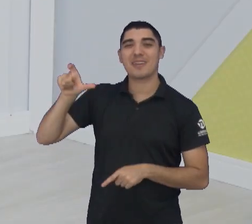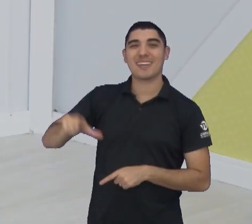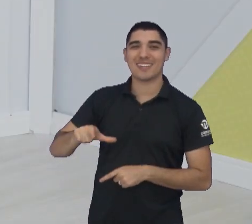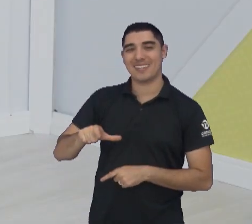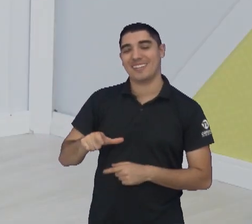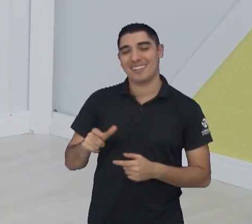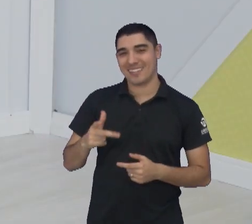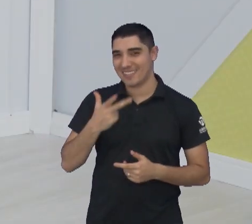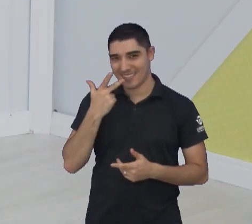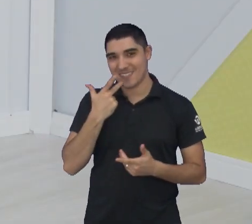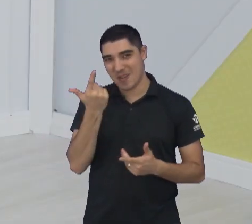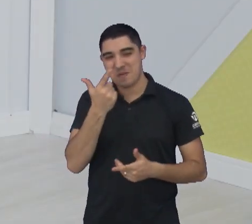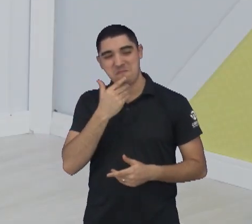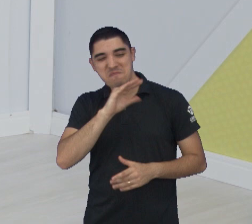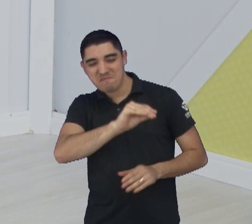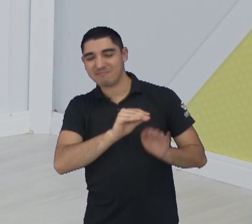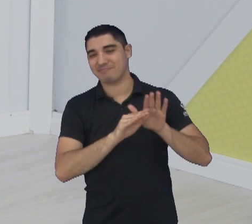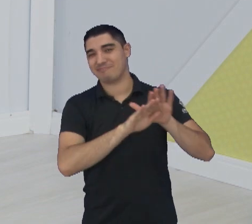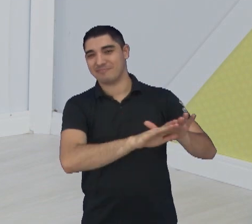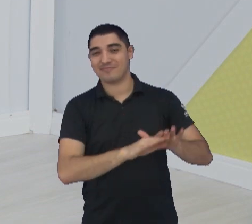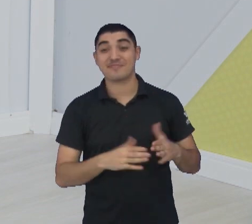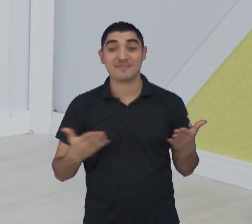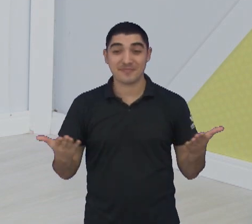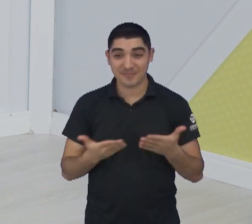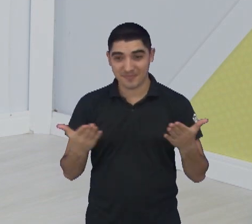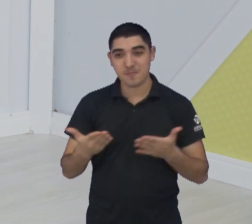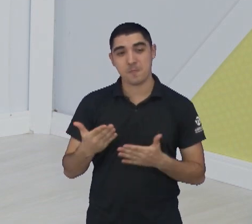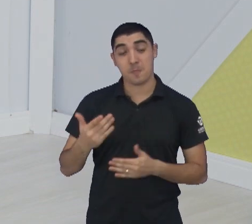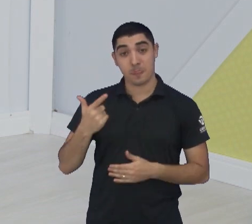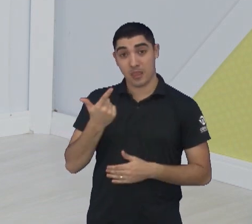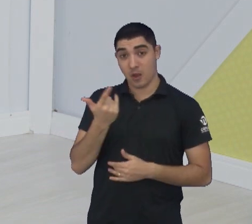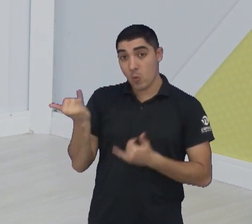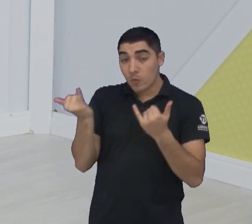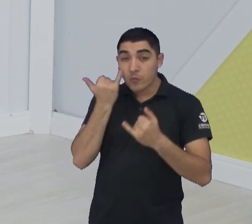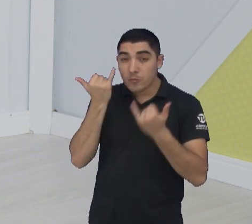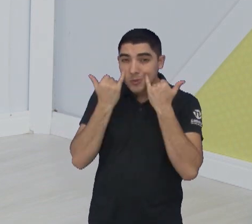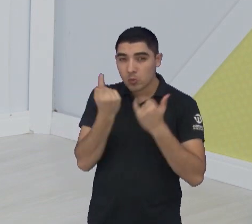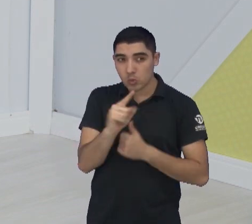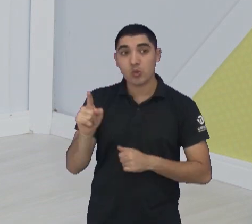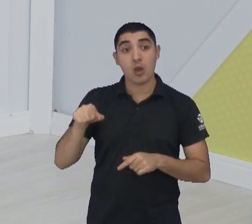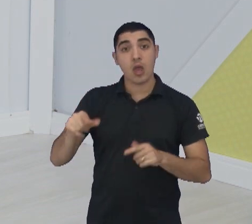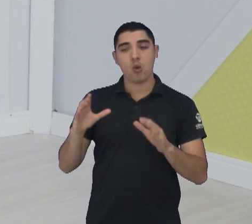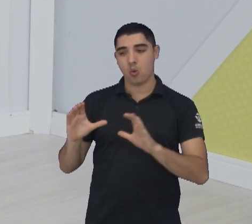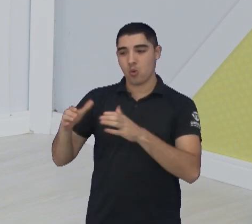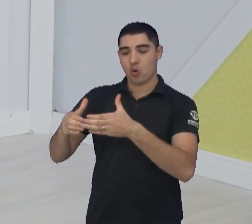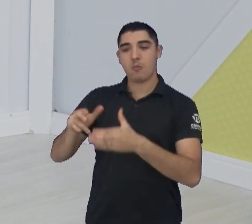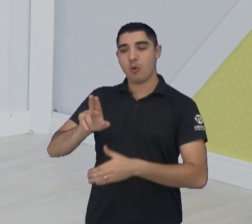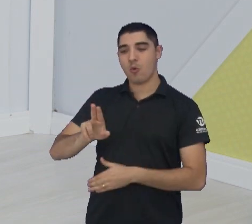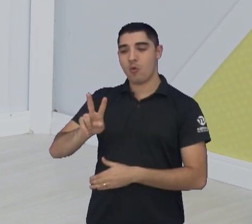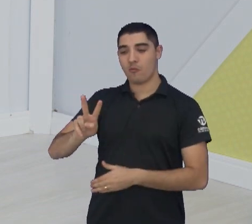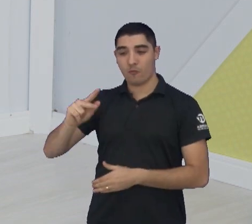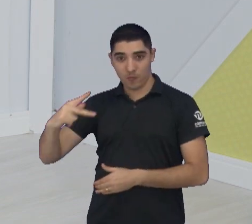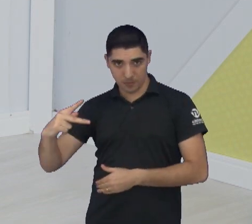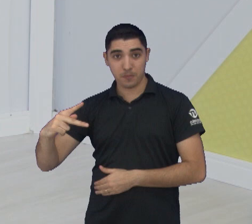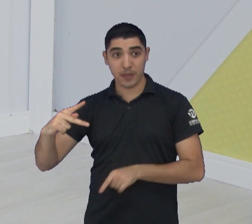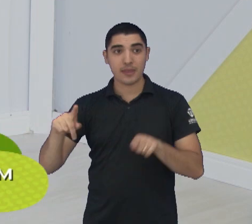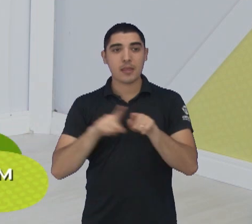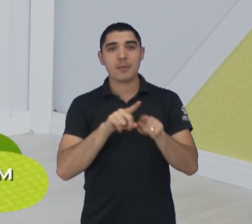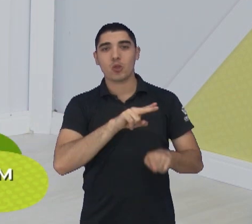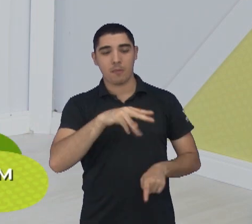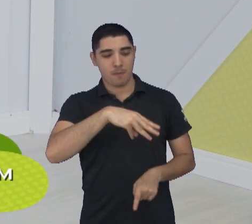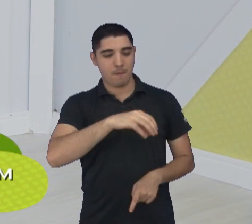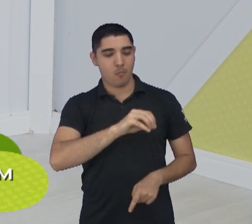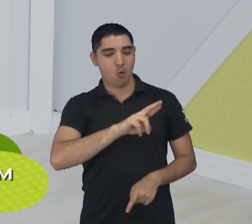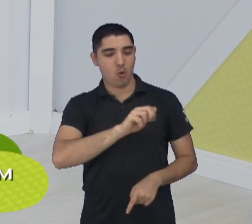E olha só, Brunão, pra gente encerrar esse segundo bloco, olha que notícia bacana também, ó. As equipes da Univap e Morada do Sol foram as campeãs